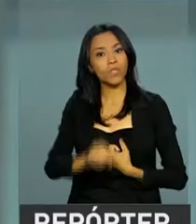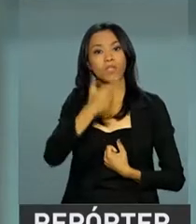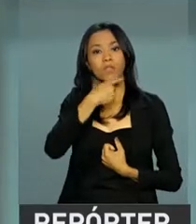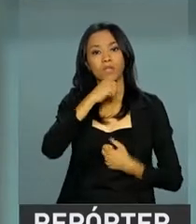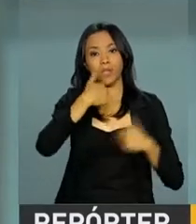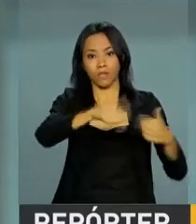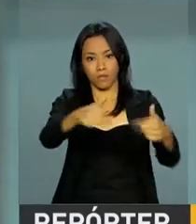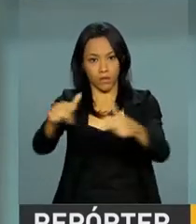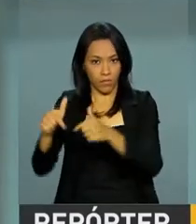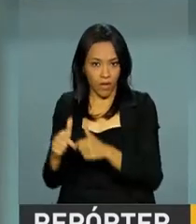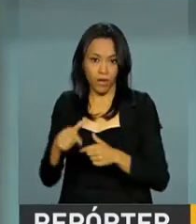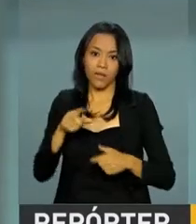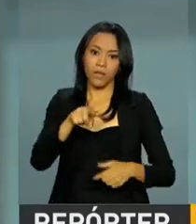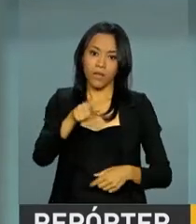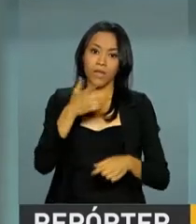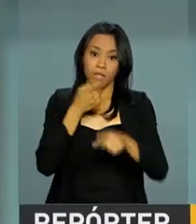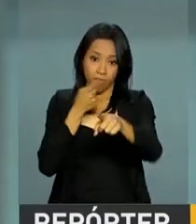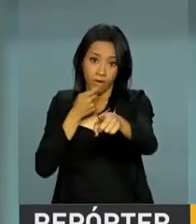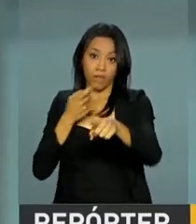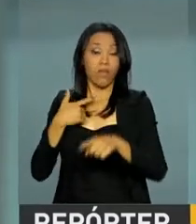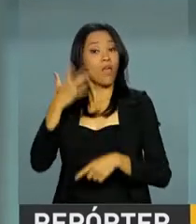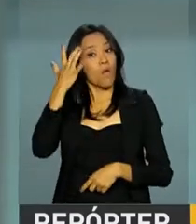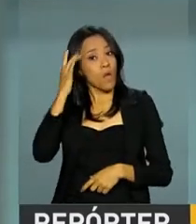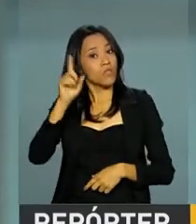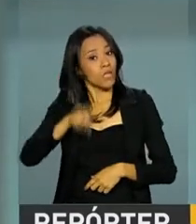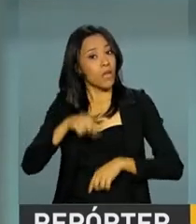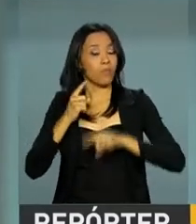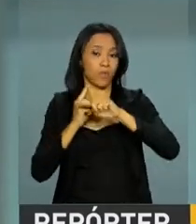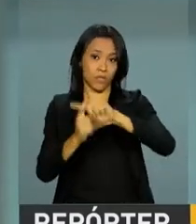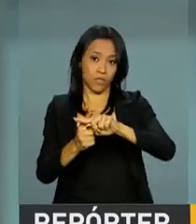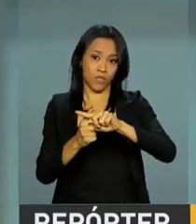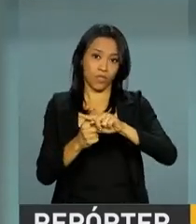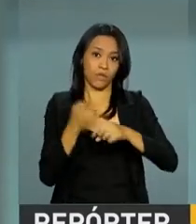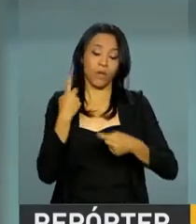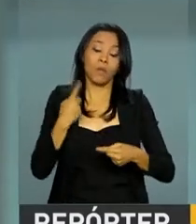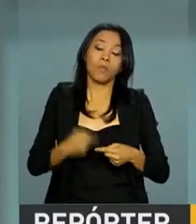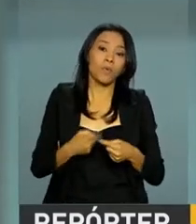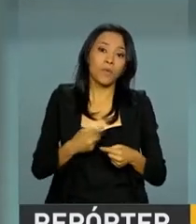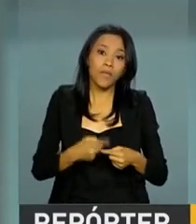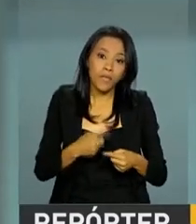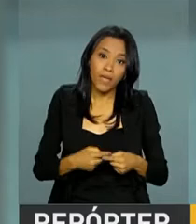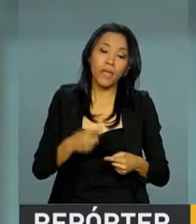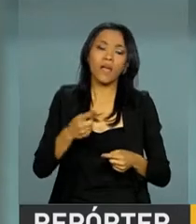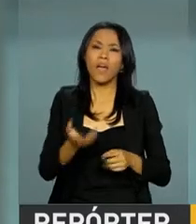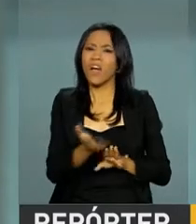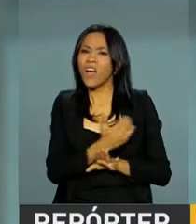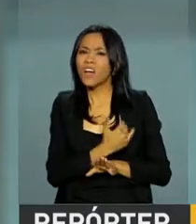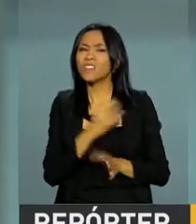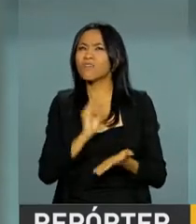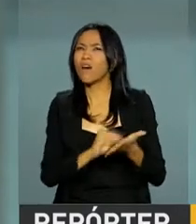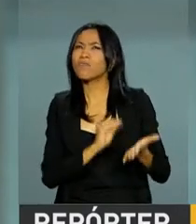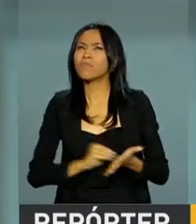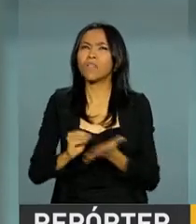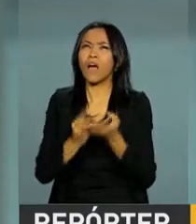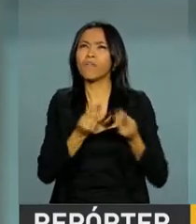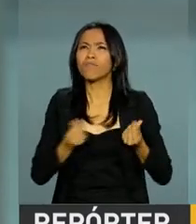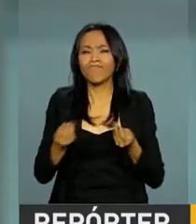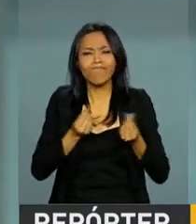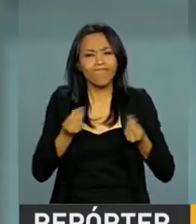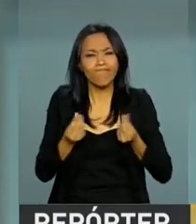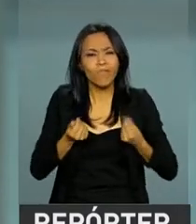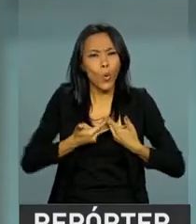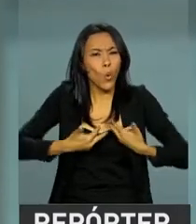muito positiva, exatamente porque, ao suprir lacunas que a CLT tinha sobre temas como